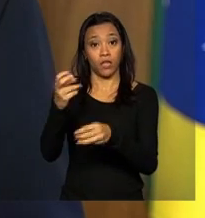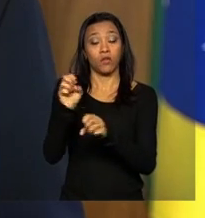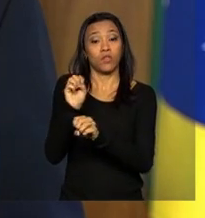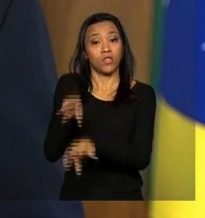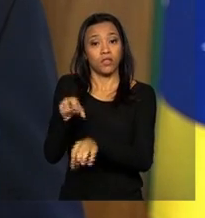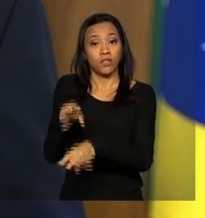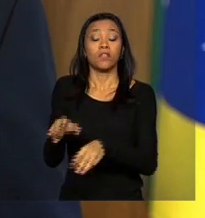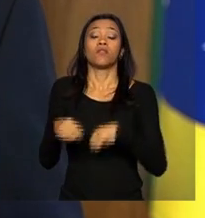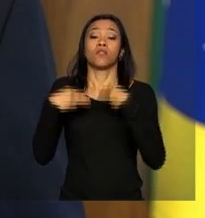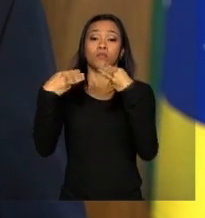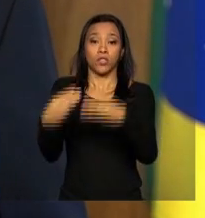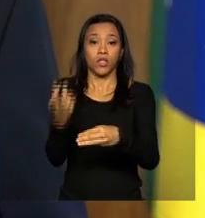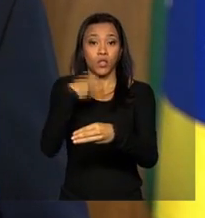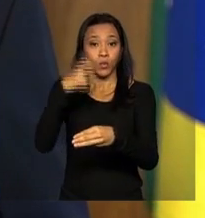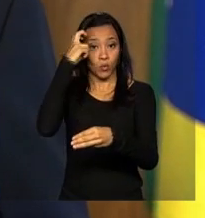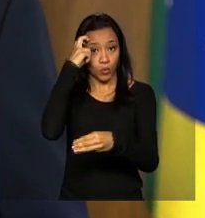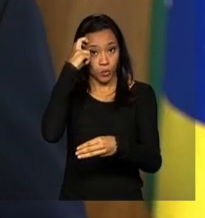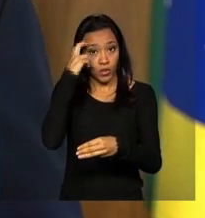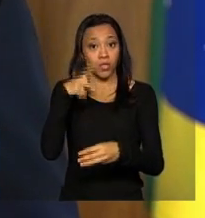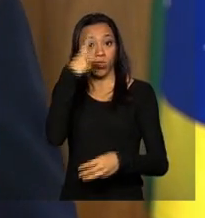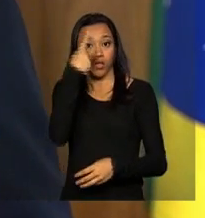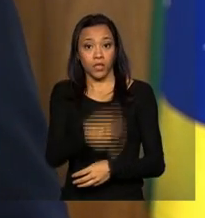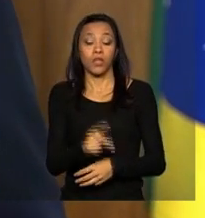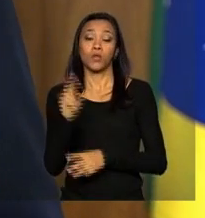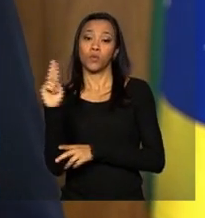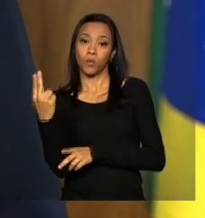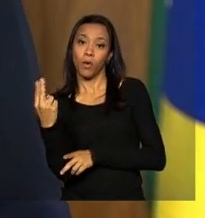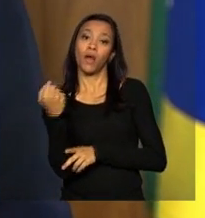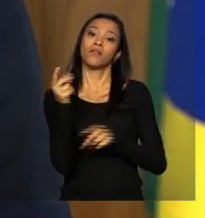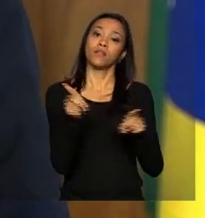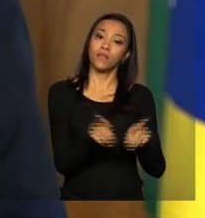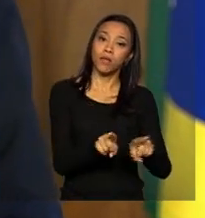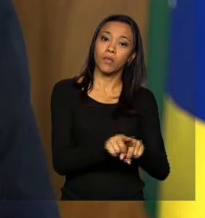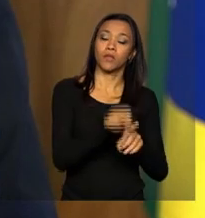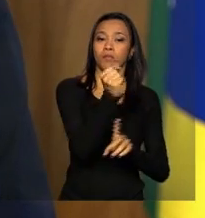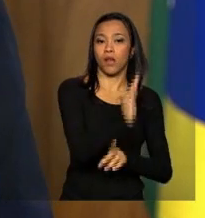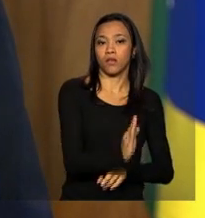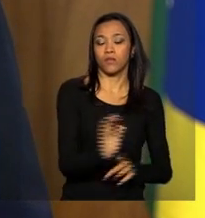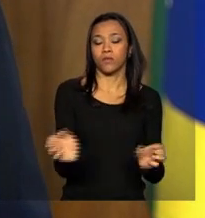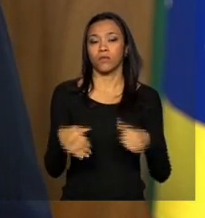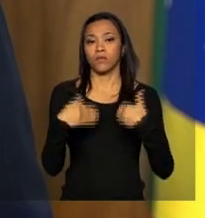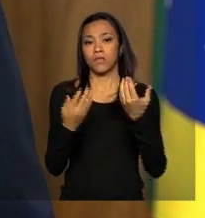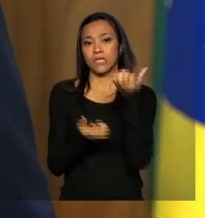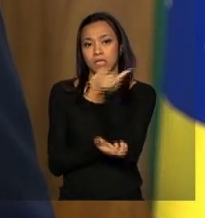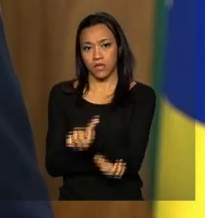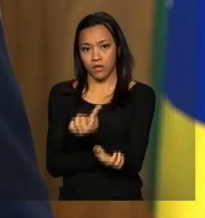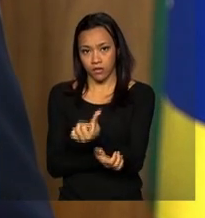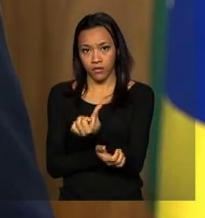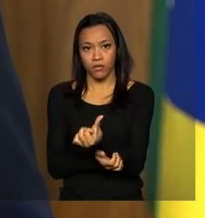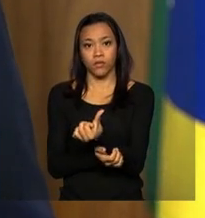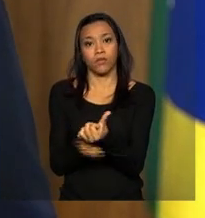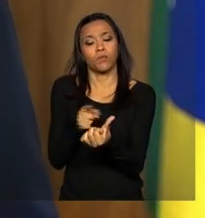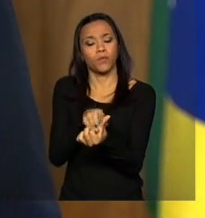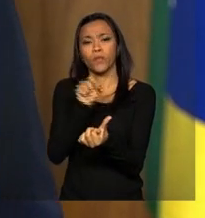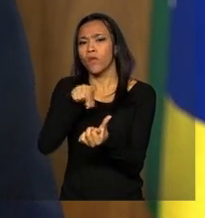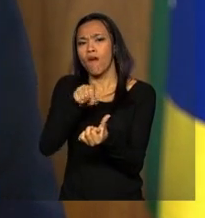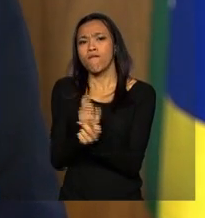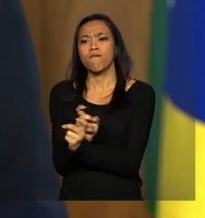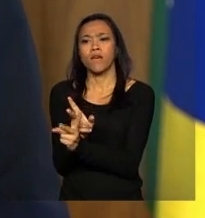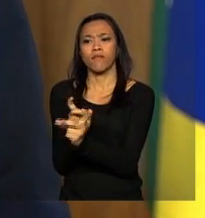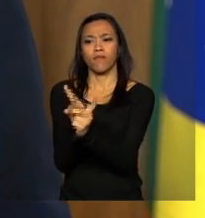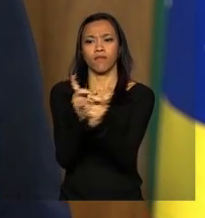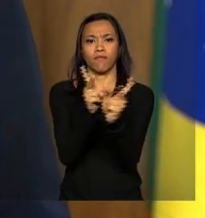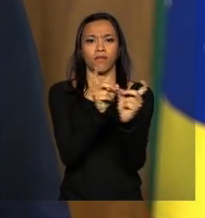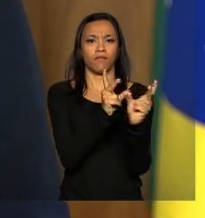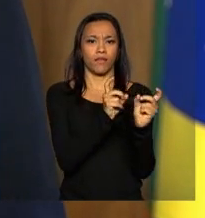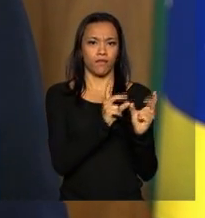da Educação do Brasil. Sexto, possível venda de energia elétrica por parte do